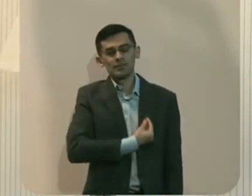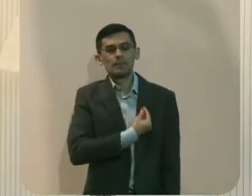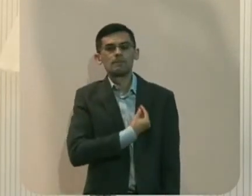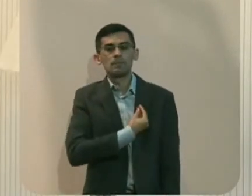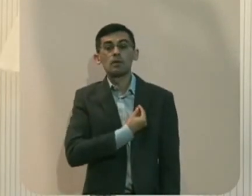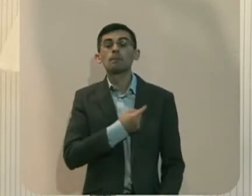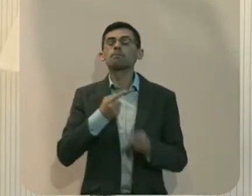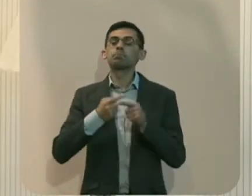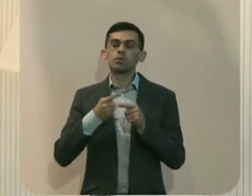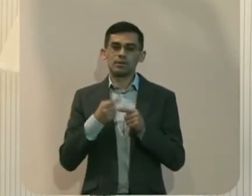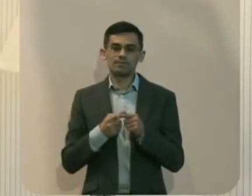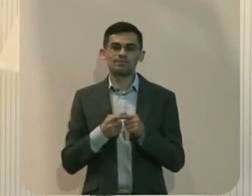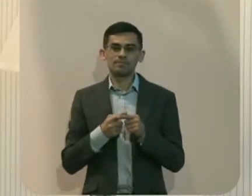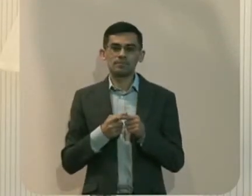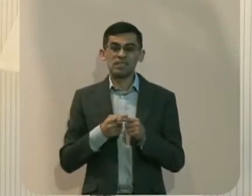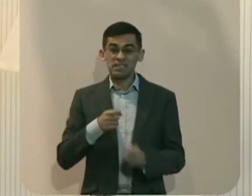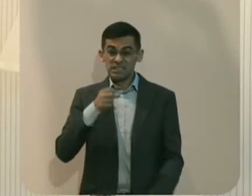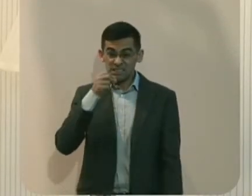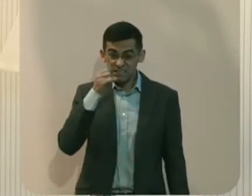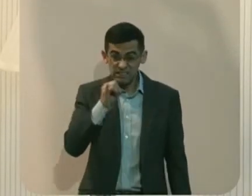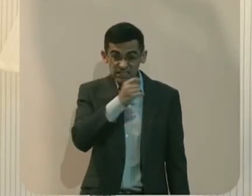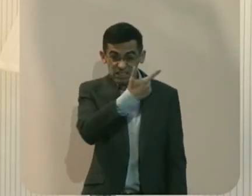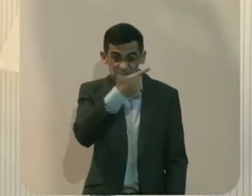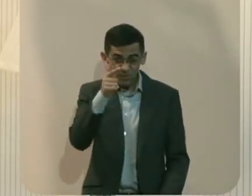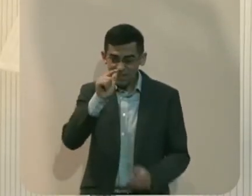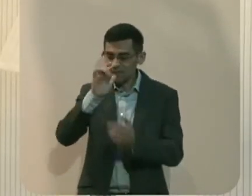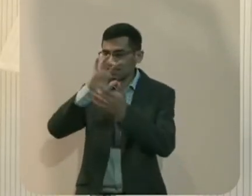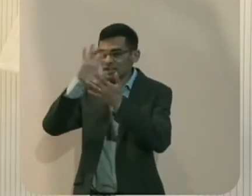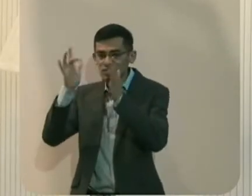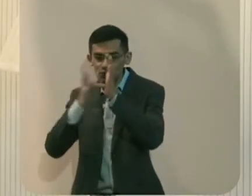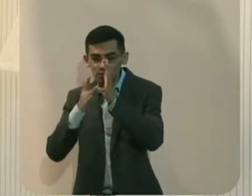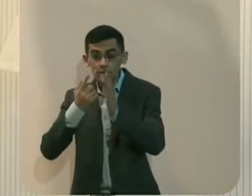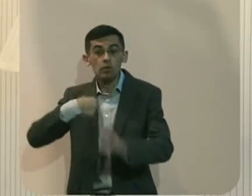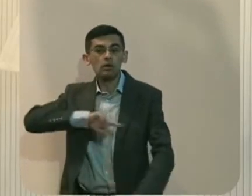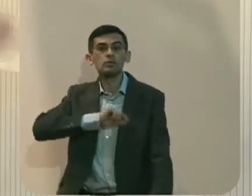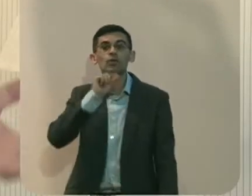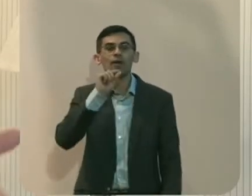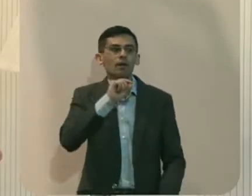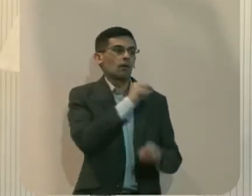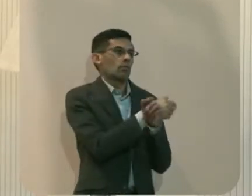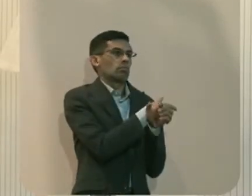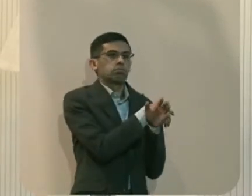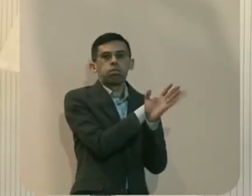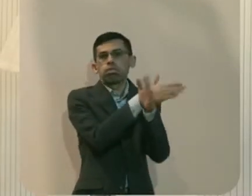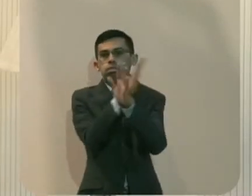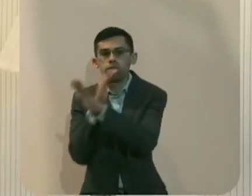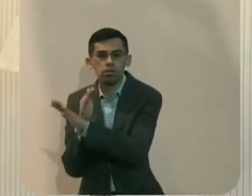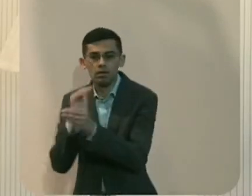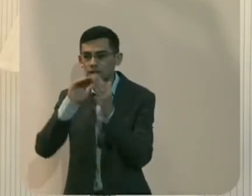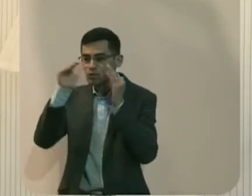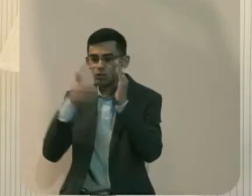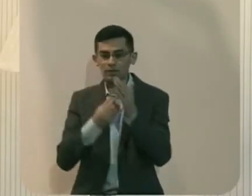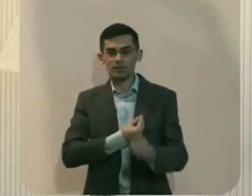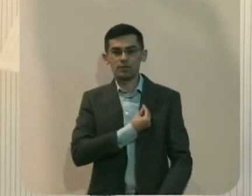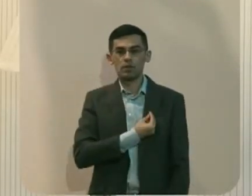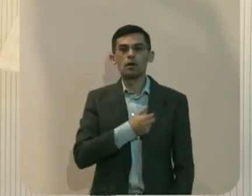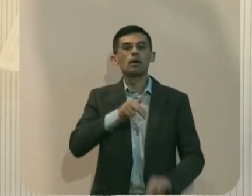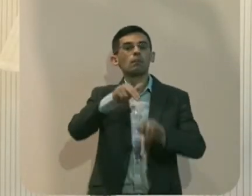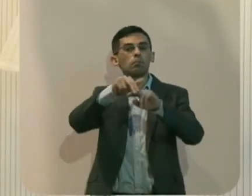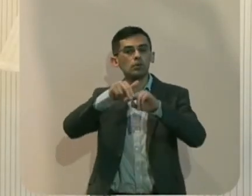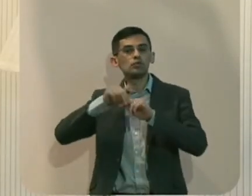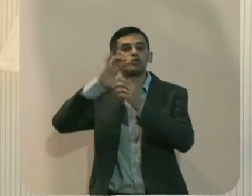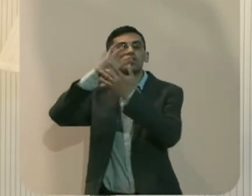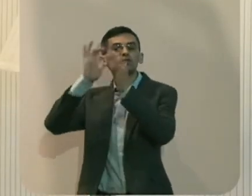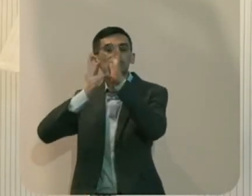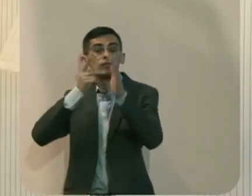quê? Porque sem Jesus a gente está perdido em todas as áreas da vida. Foi por isso que o Senhor